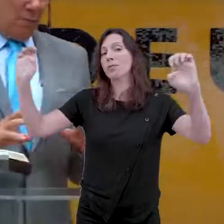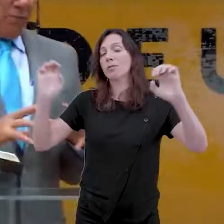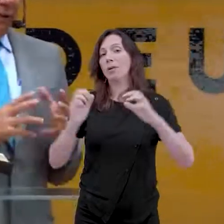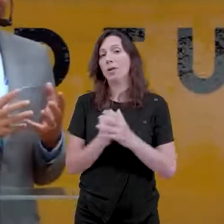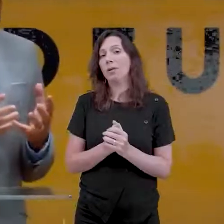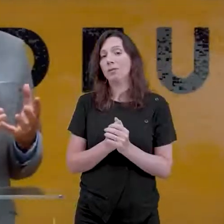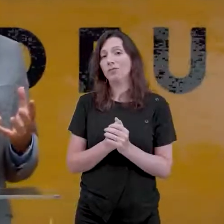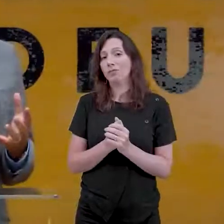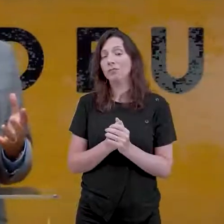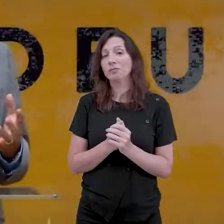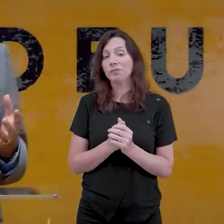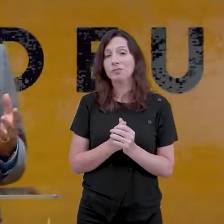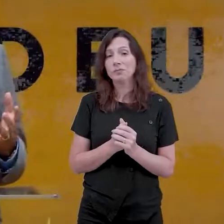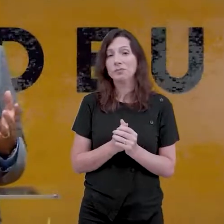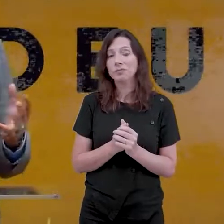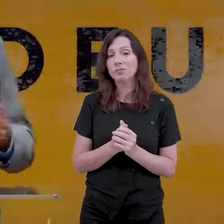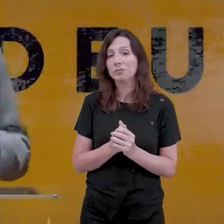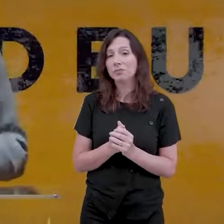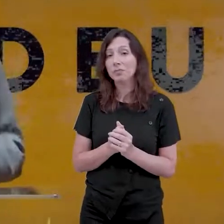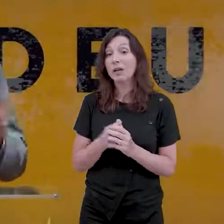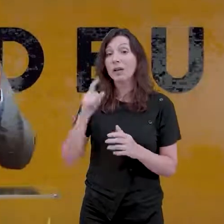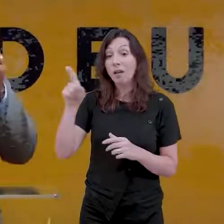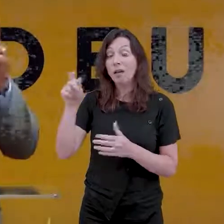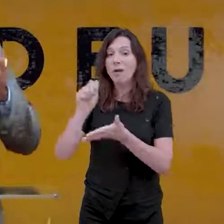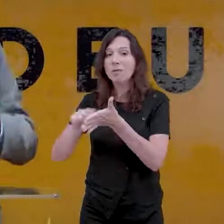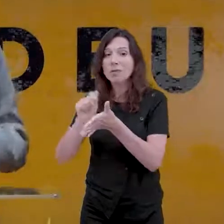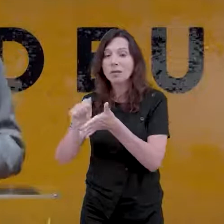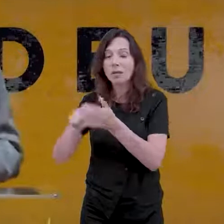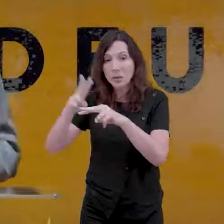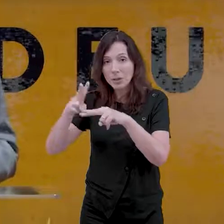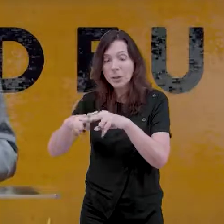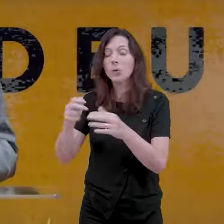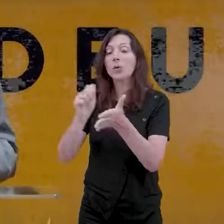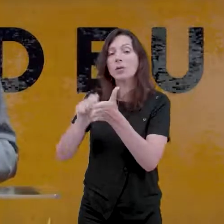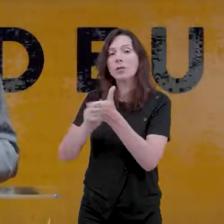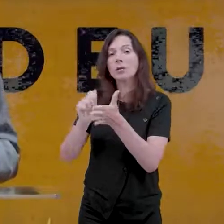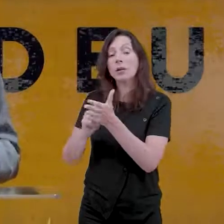E nas profundezas desse vale, ele escreve O Peregrino, o livro mais lido no mundo depois da Bíblia.